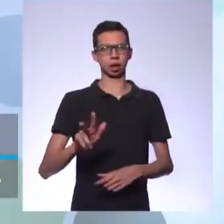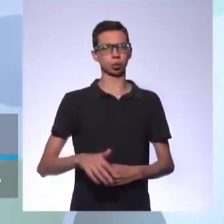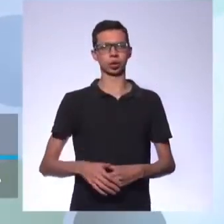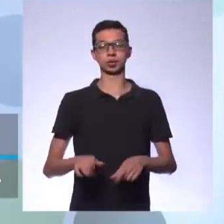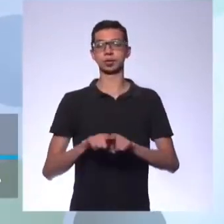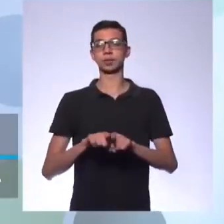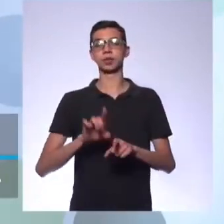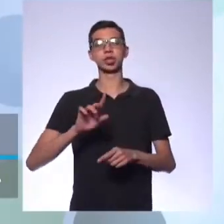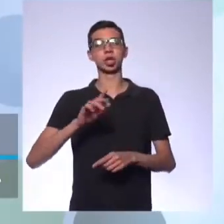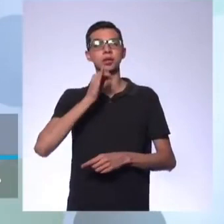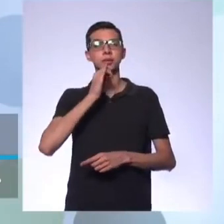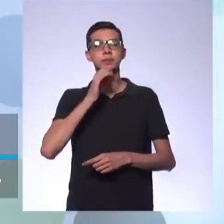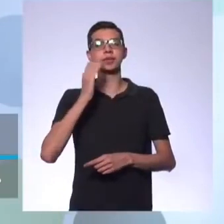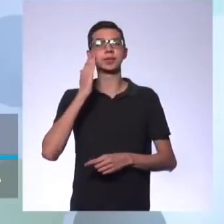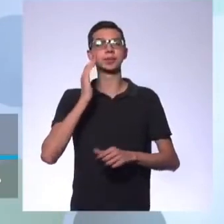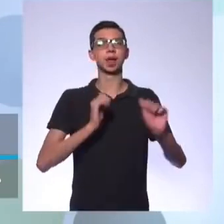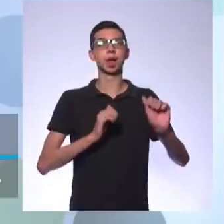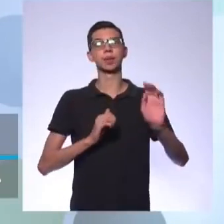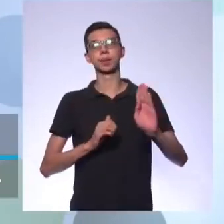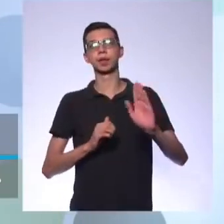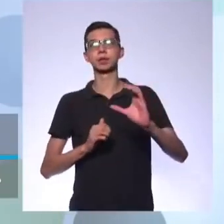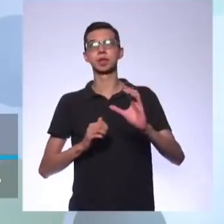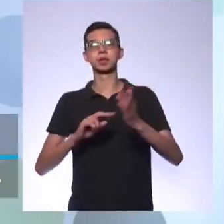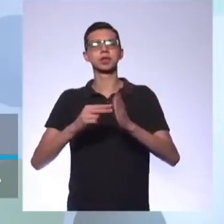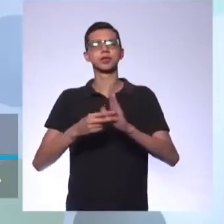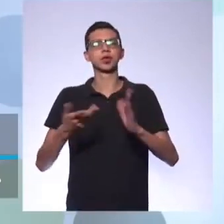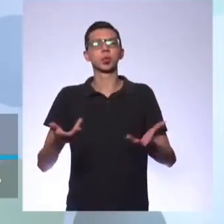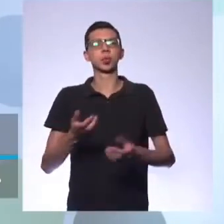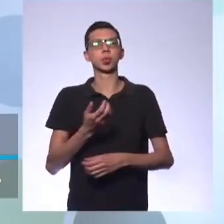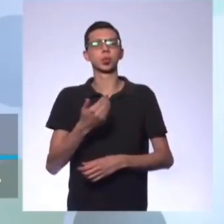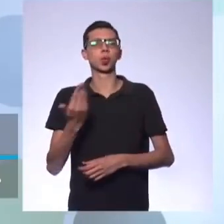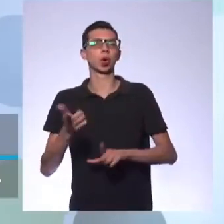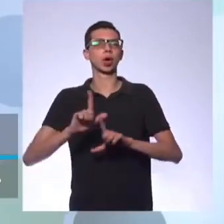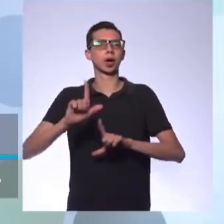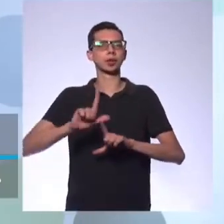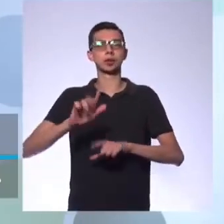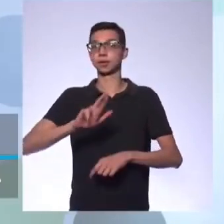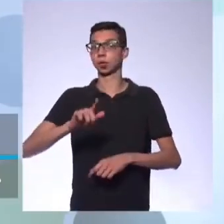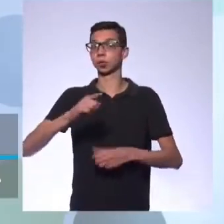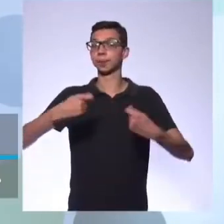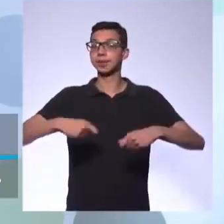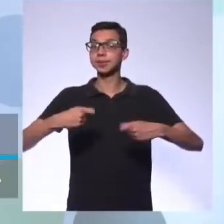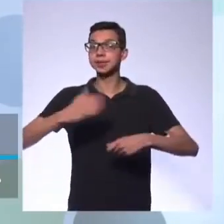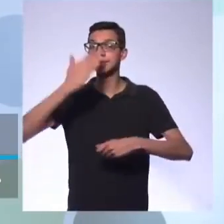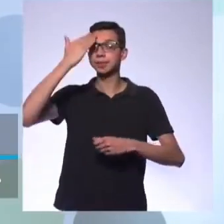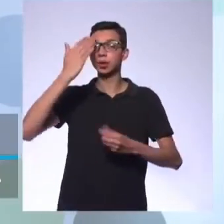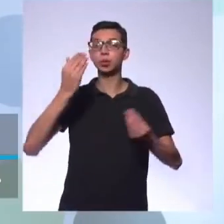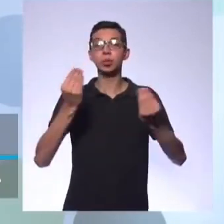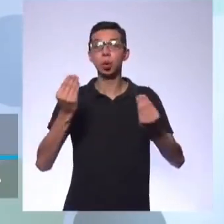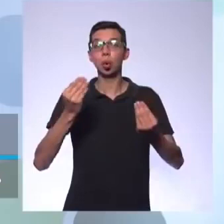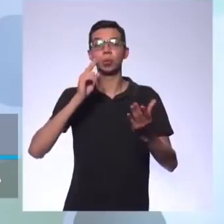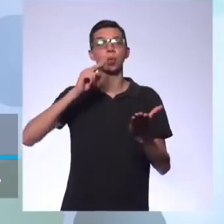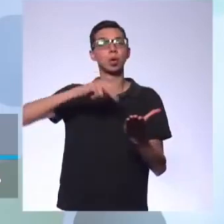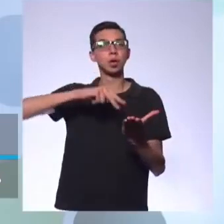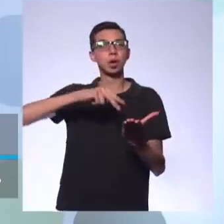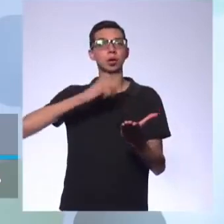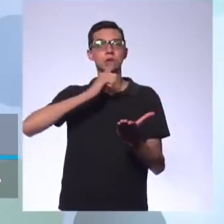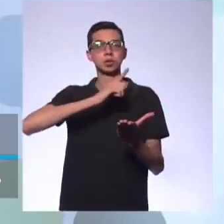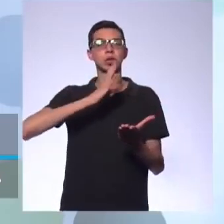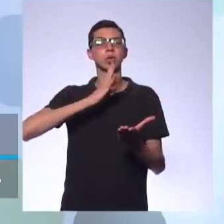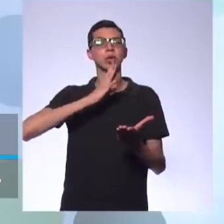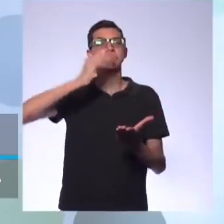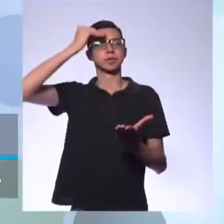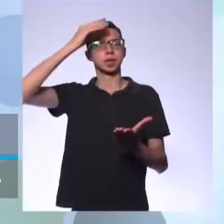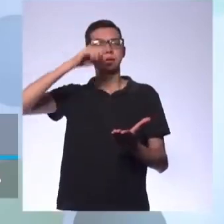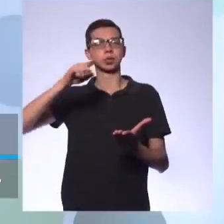que A é B, C, D, Z. Não. Você tem que saber como ler e ter repertório cultural e bagagem e ter o hábito de